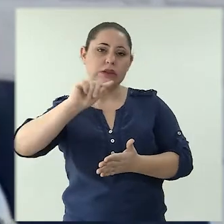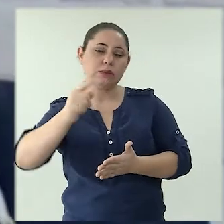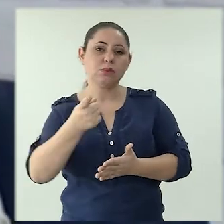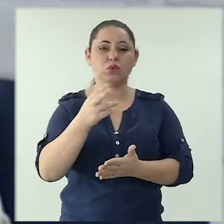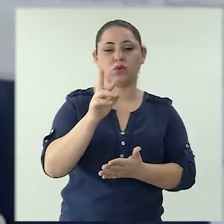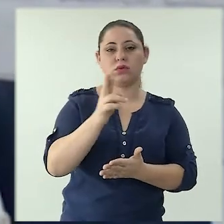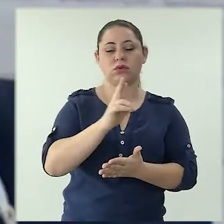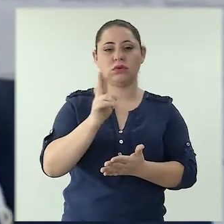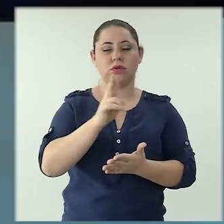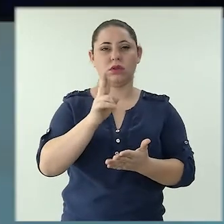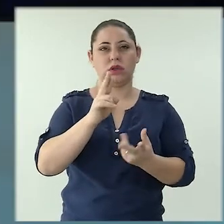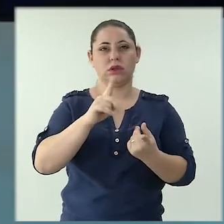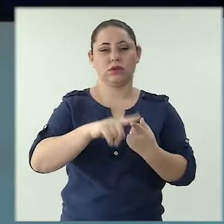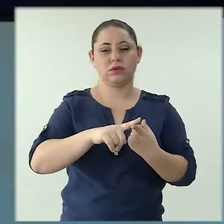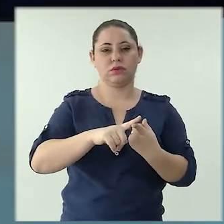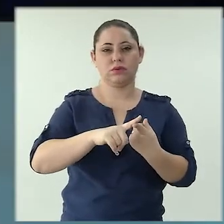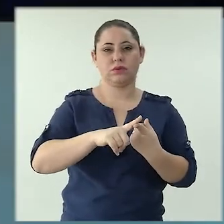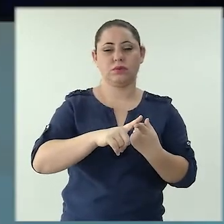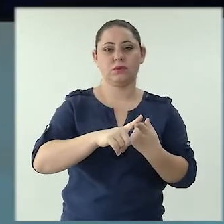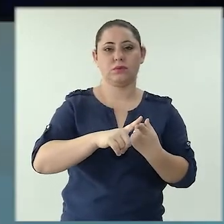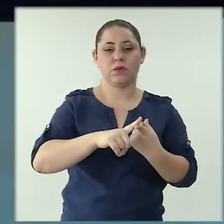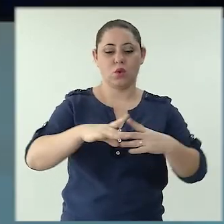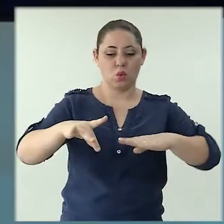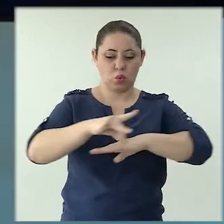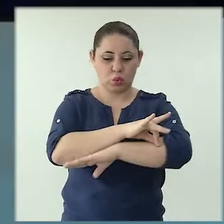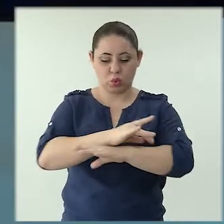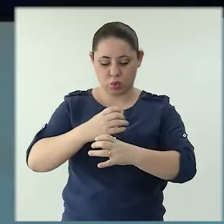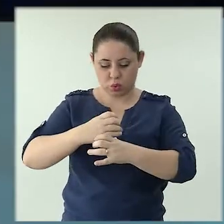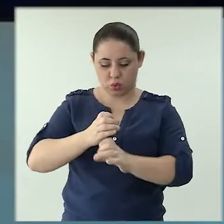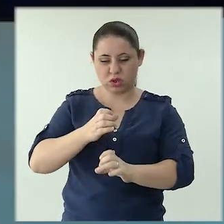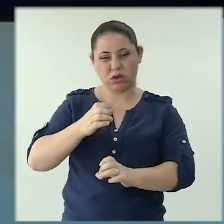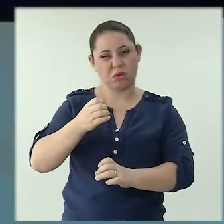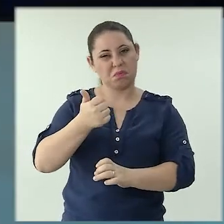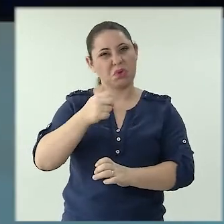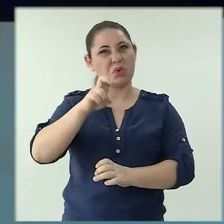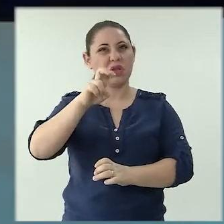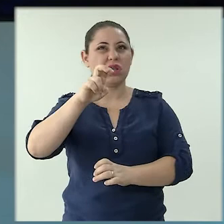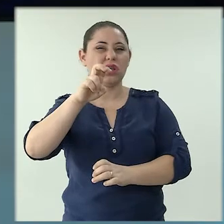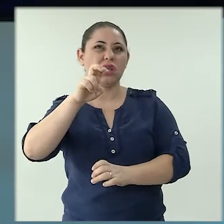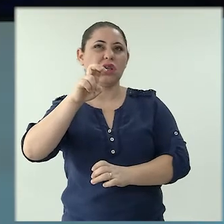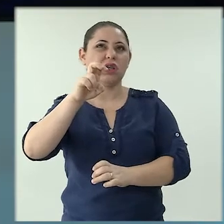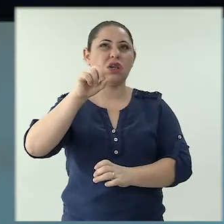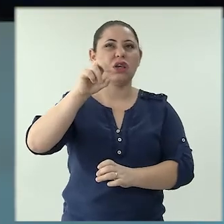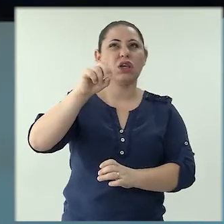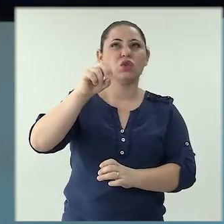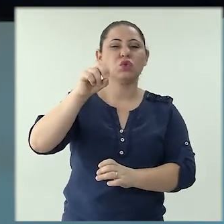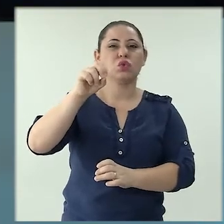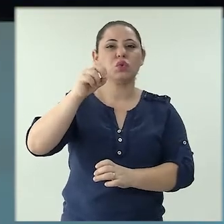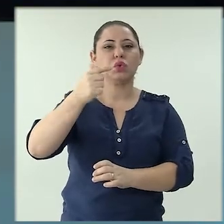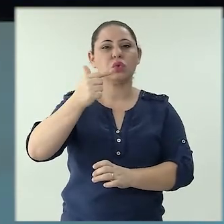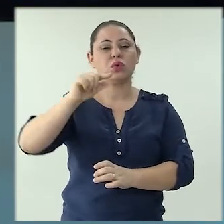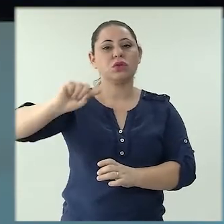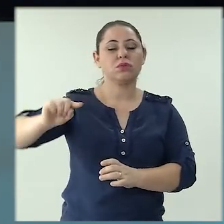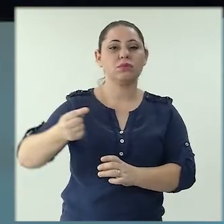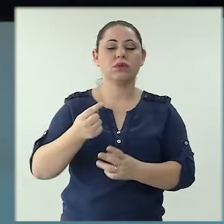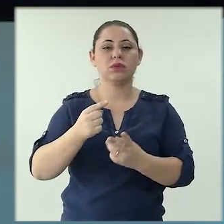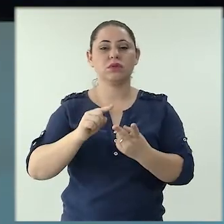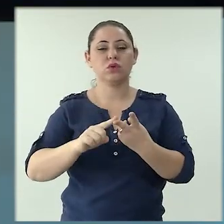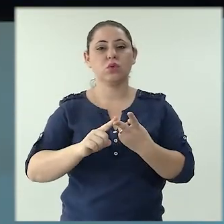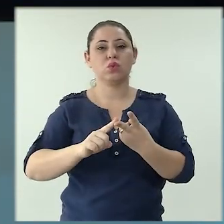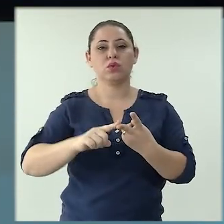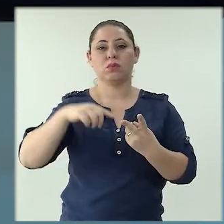mil reais. Um custo do engenheiro, eu acredito que entre 1.500 e 2.000. E